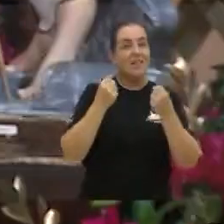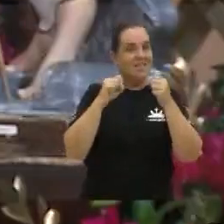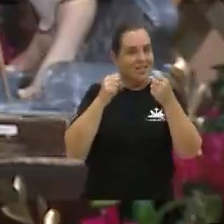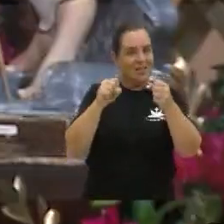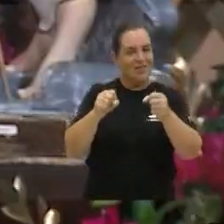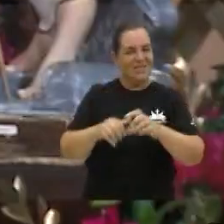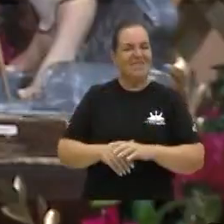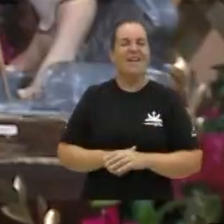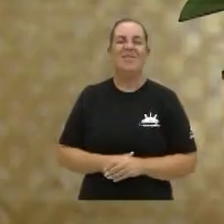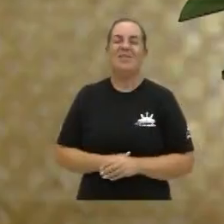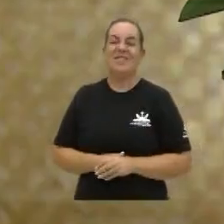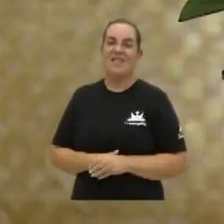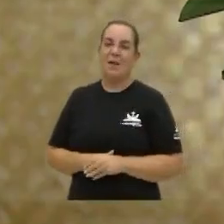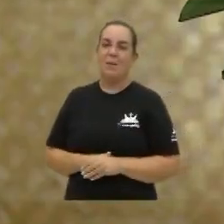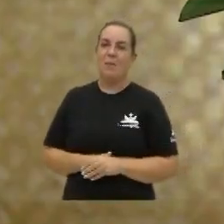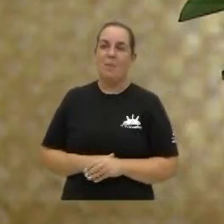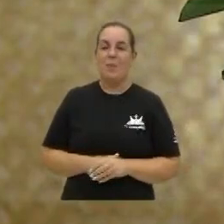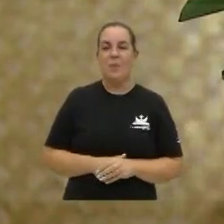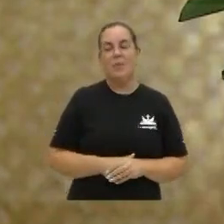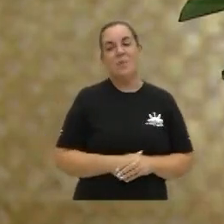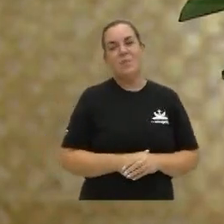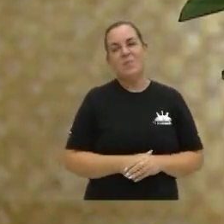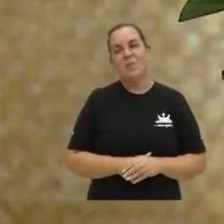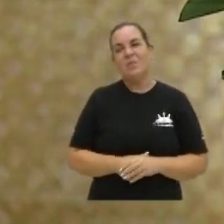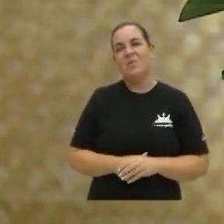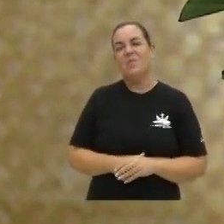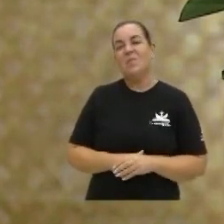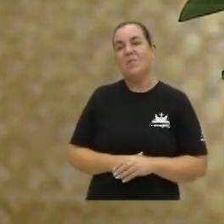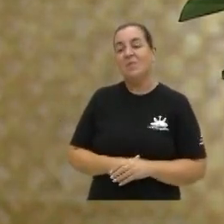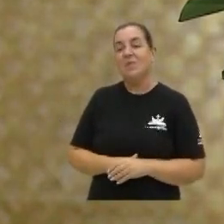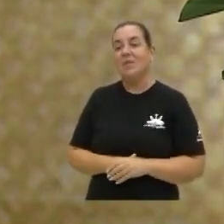misericórdia. Salmodiemos.